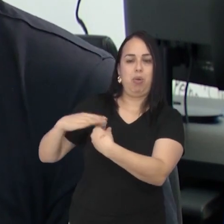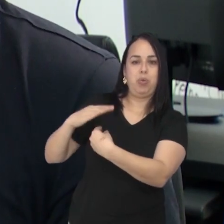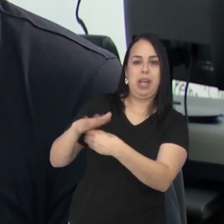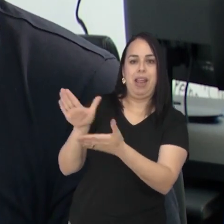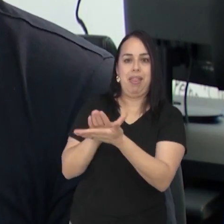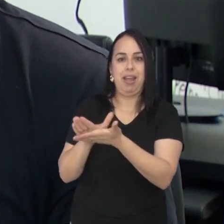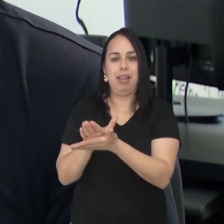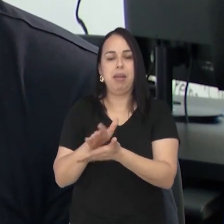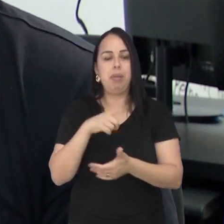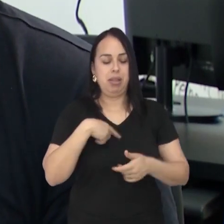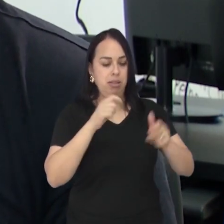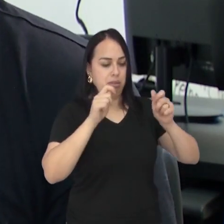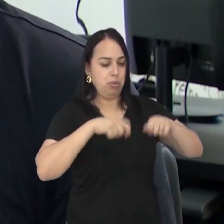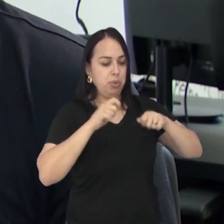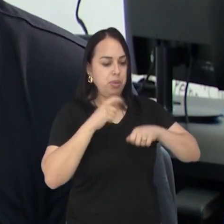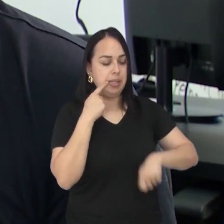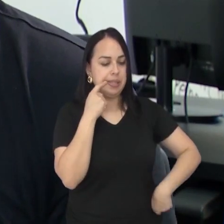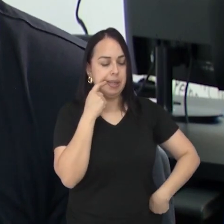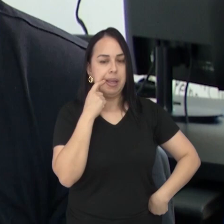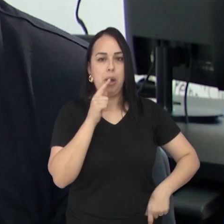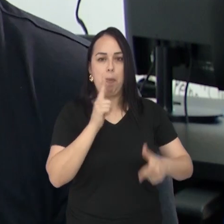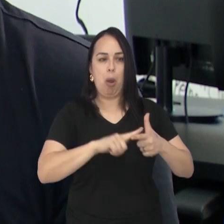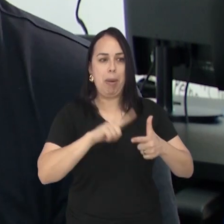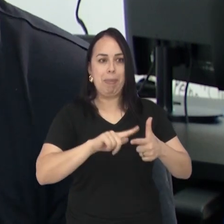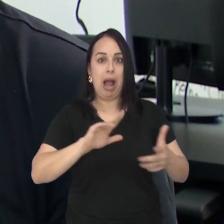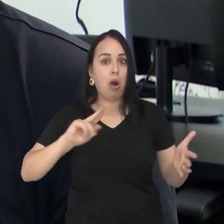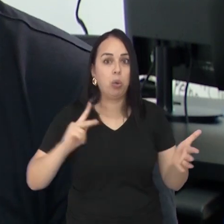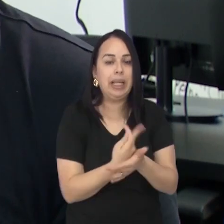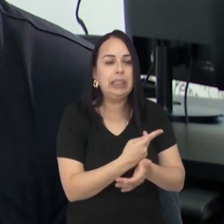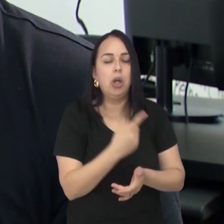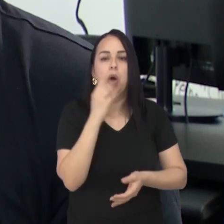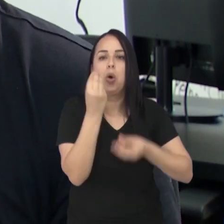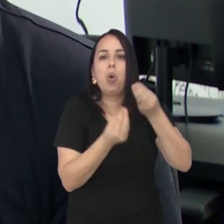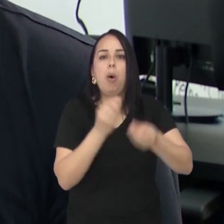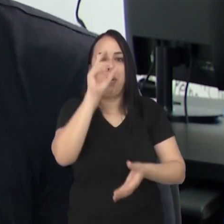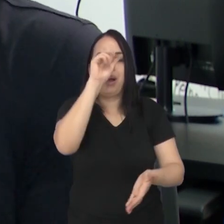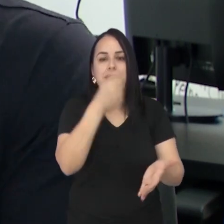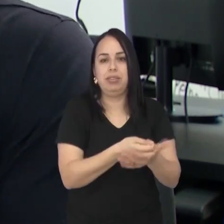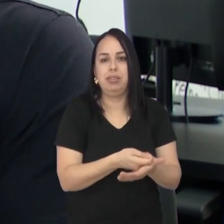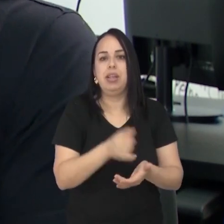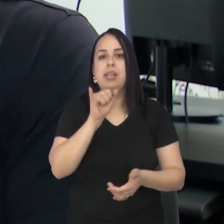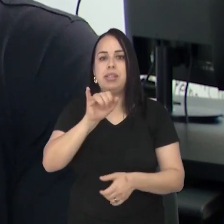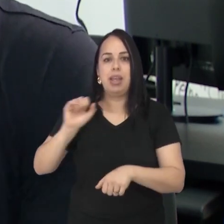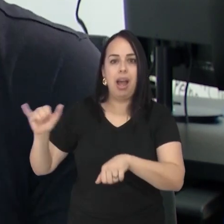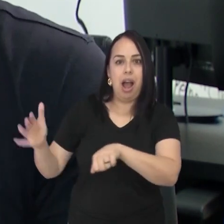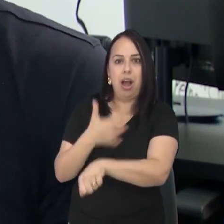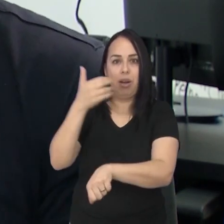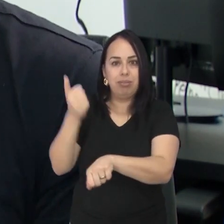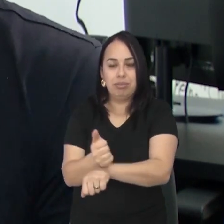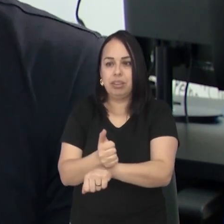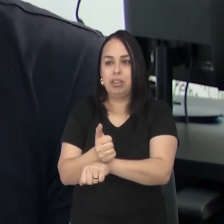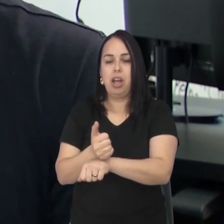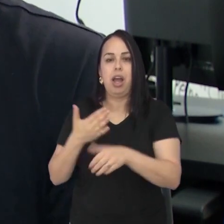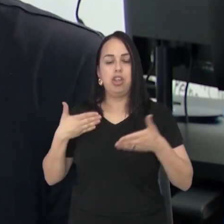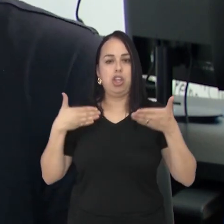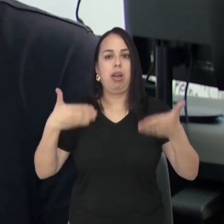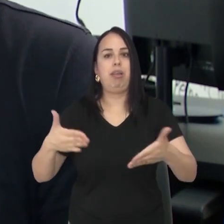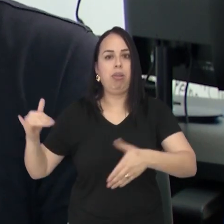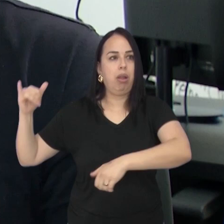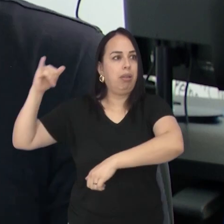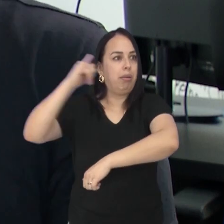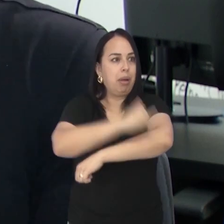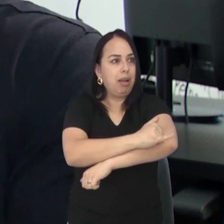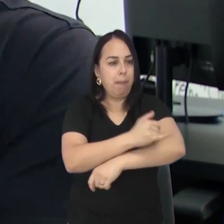profissional, é justamente qual é a sua capacidade de solucionar problemas. Então, se você caiu num golpe desse, chegou no aeroporto, não tem passagem